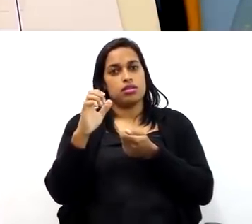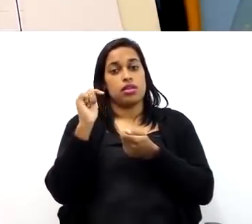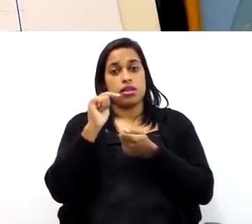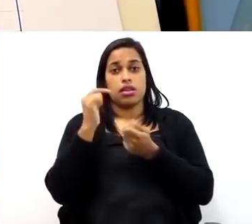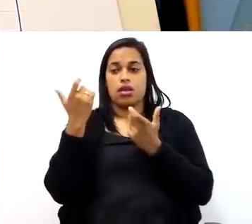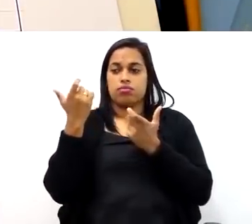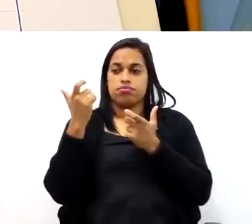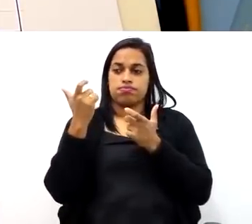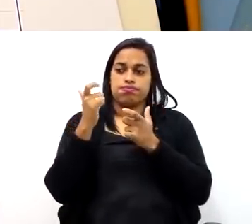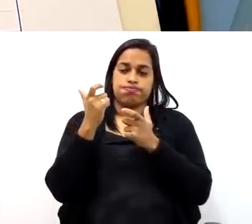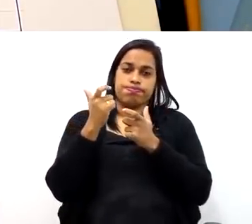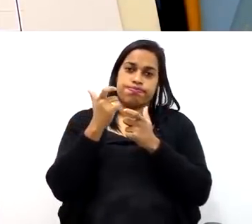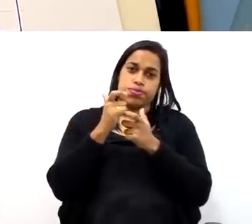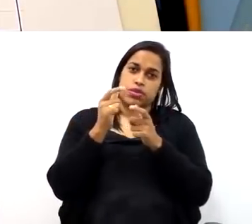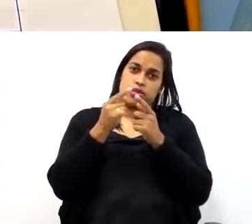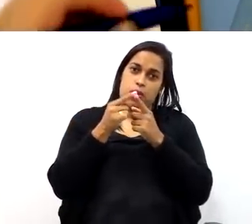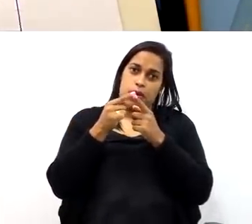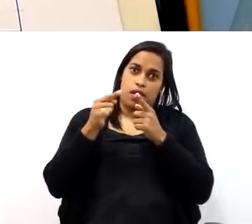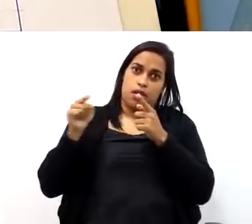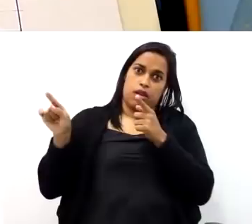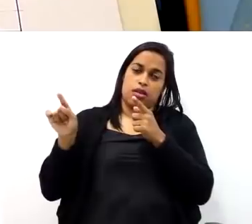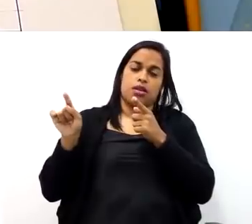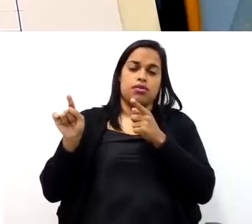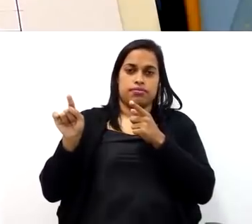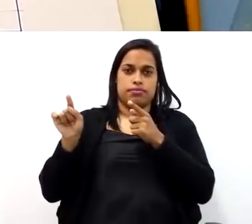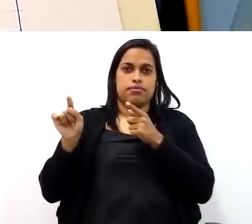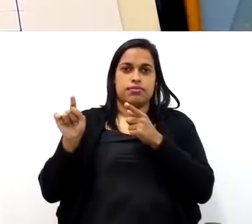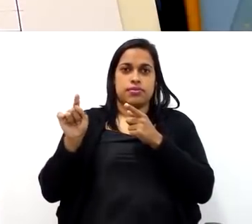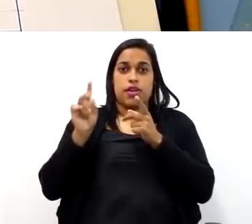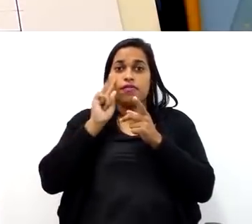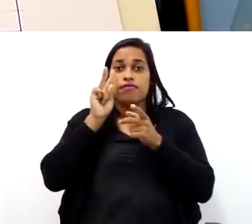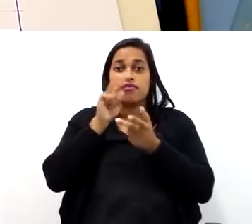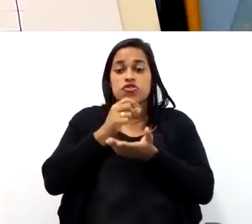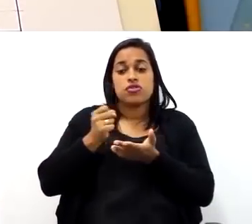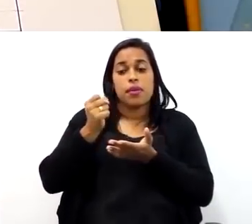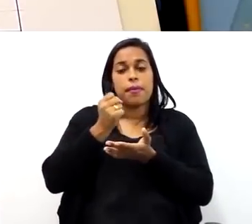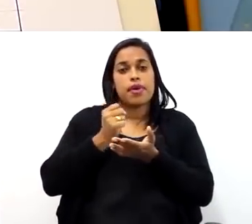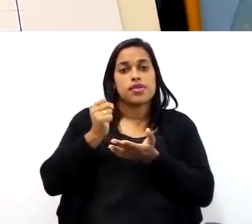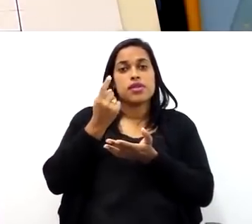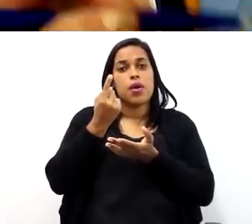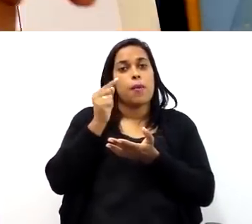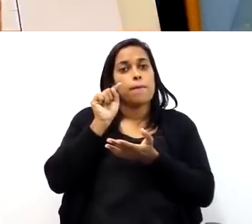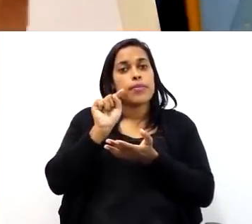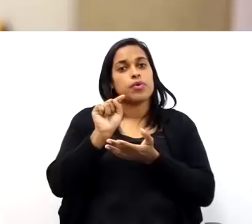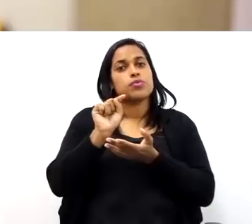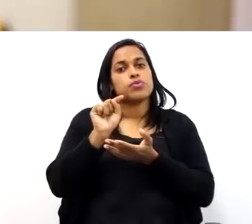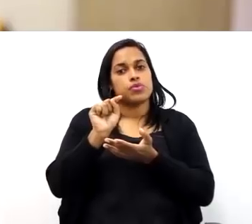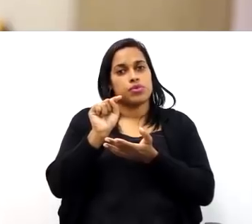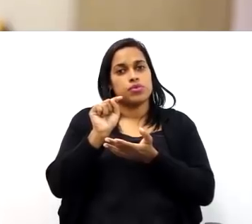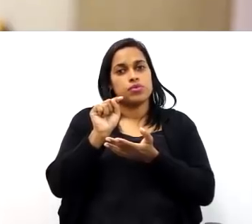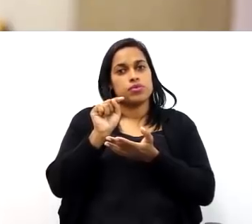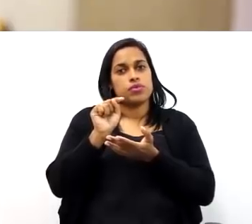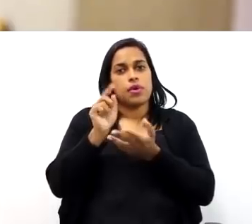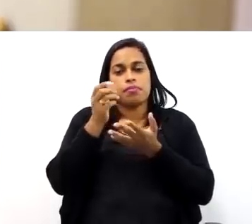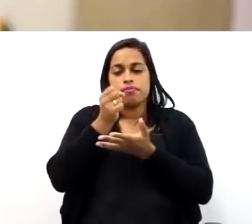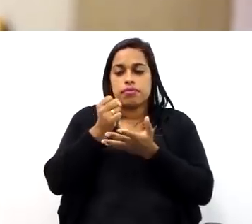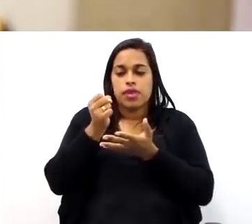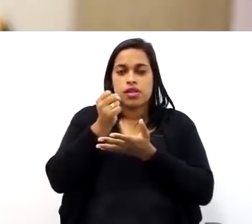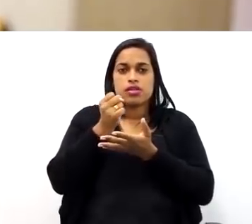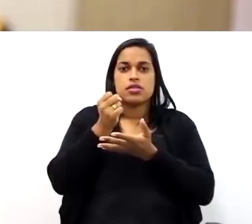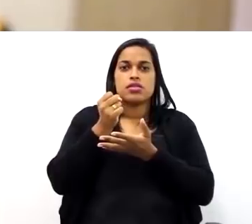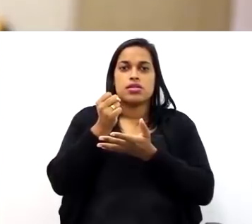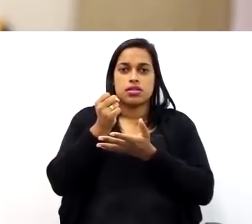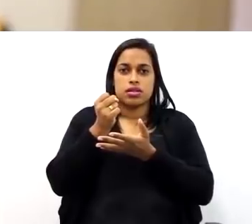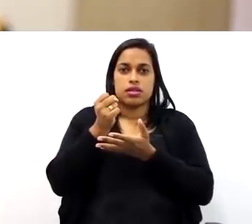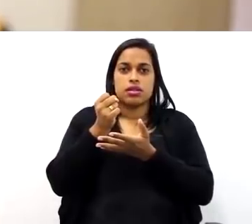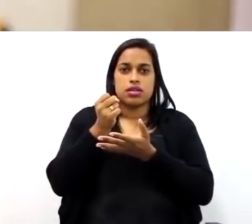BADC está aqui reduzida a uma linha. Então, a vista básica de uma aresta é um ponto.